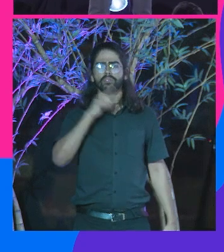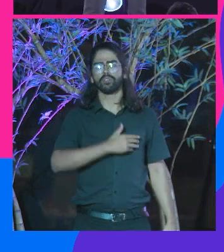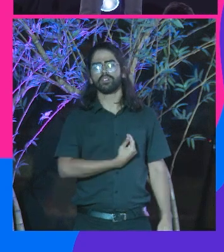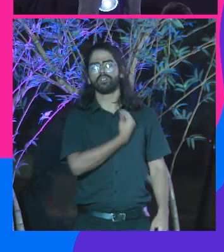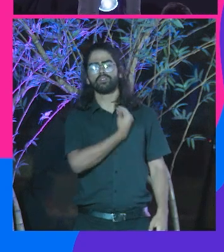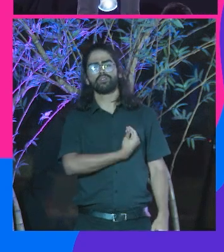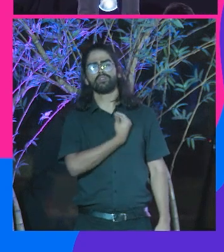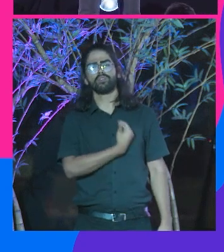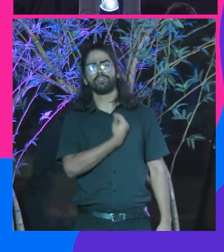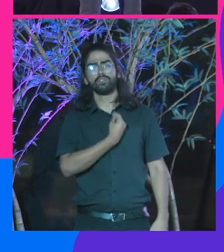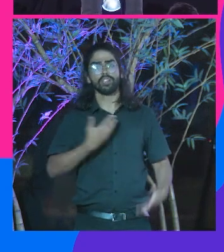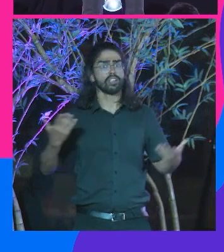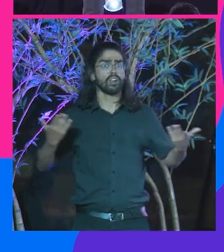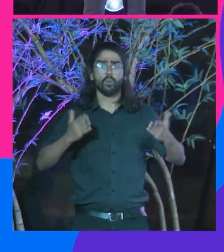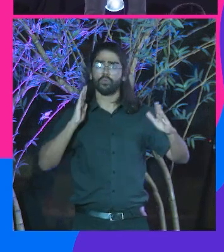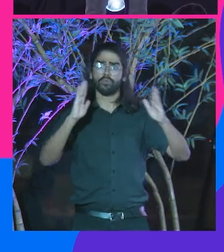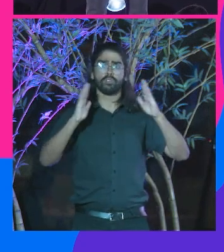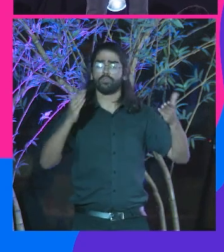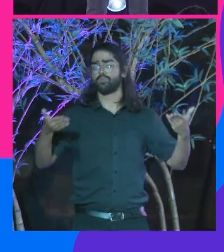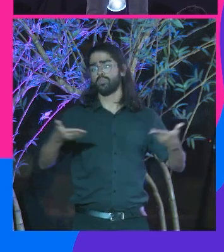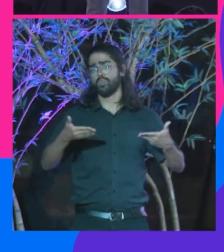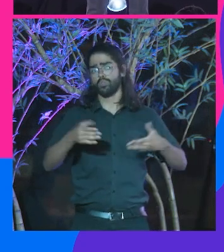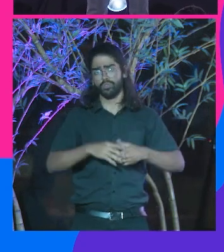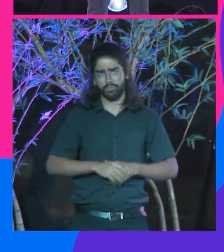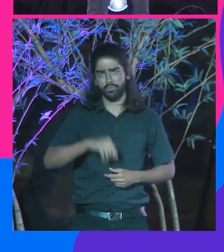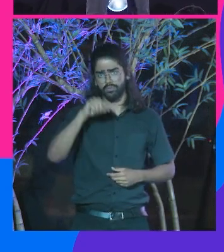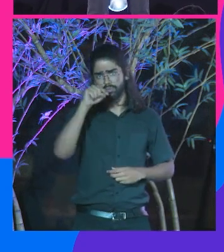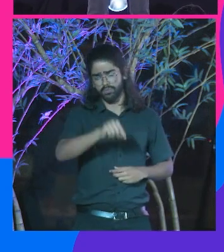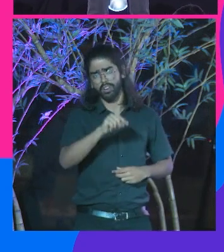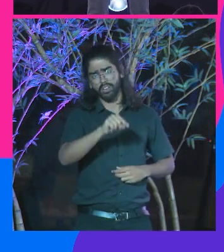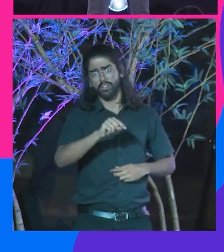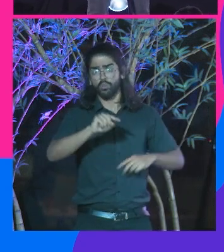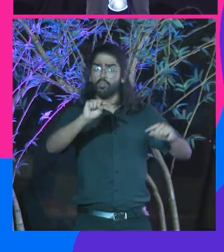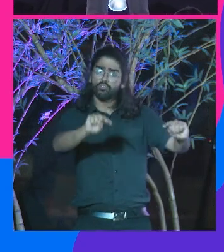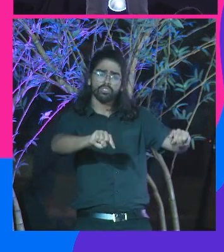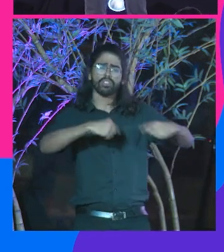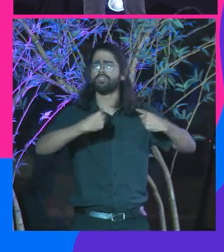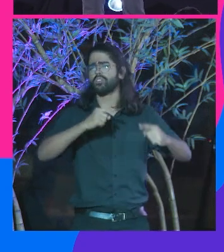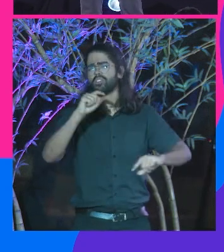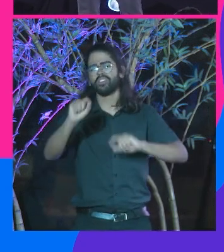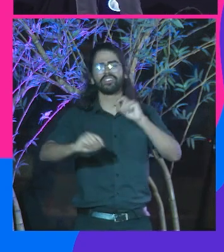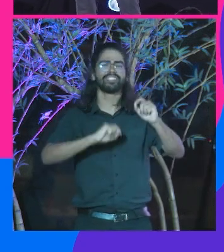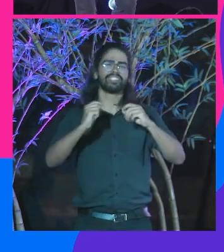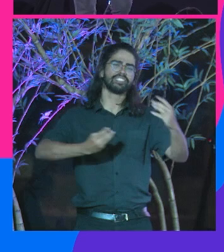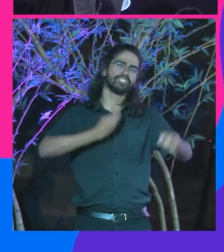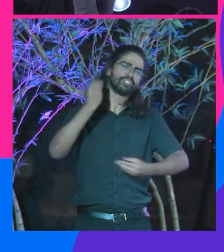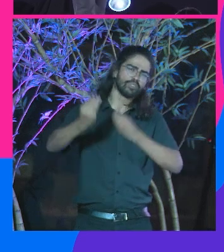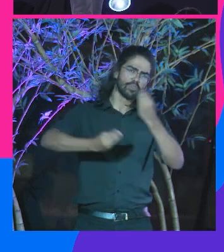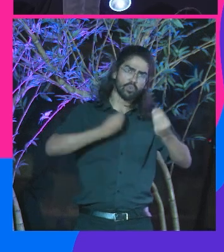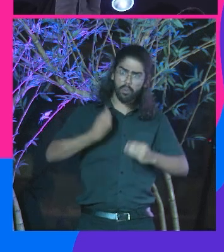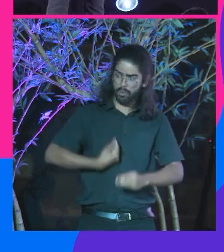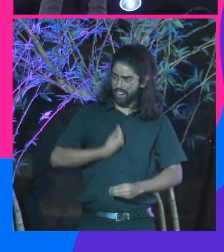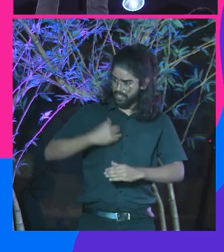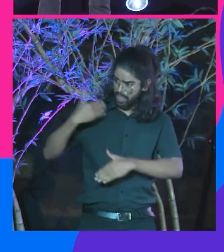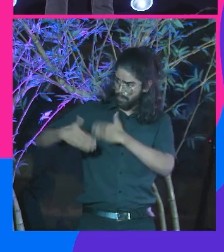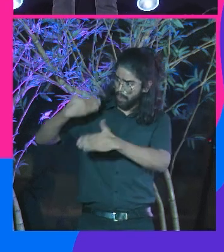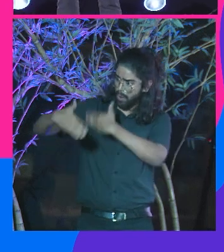nesse tempo real da vida. Porque é isso, tá? O desafio é como que eu acompanho o tempo real da